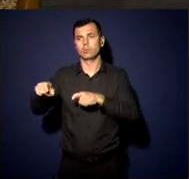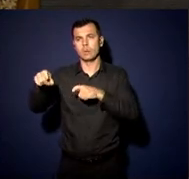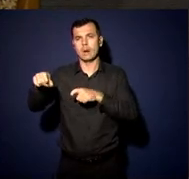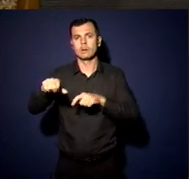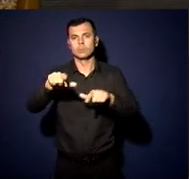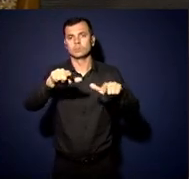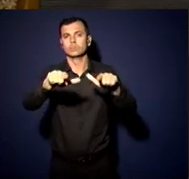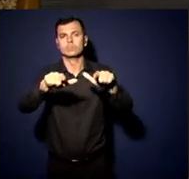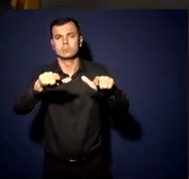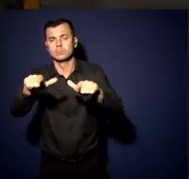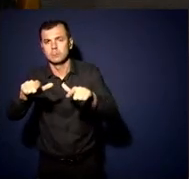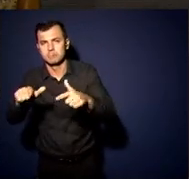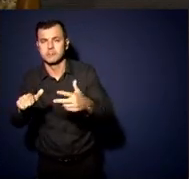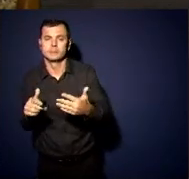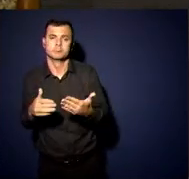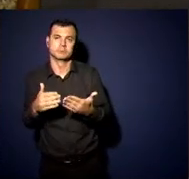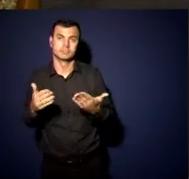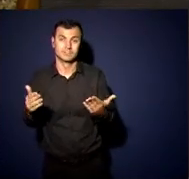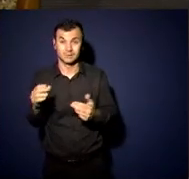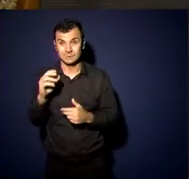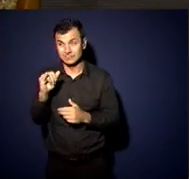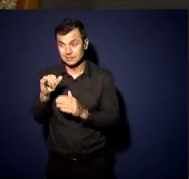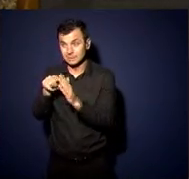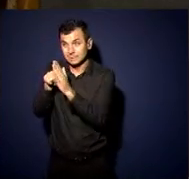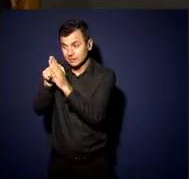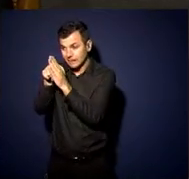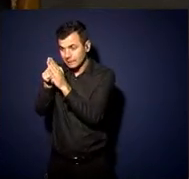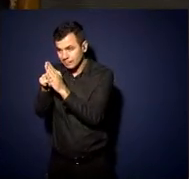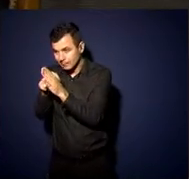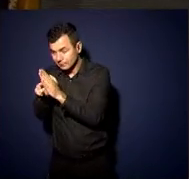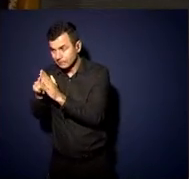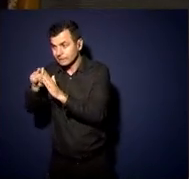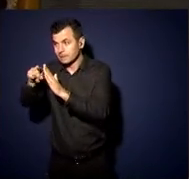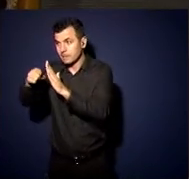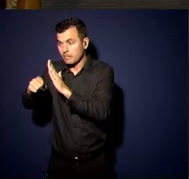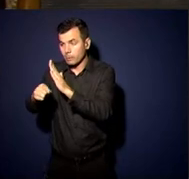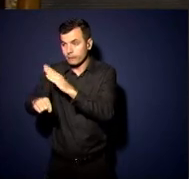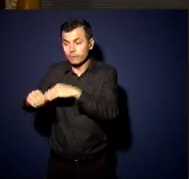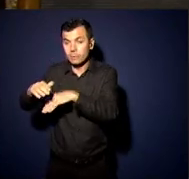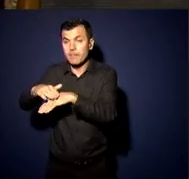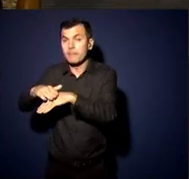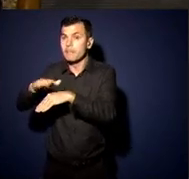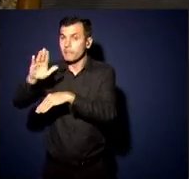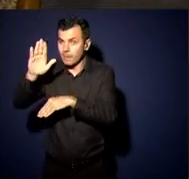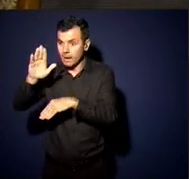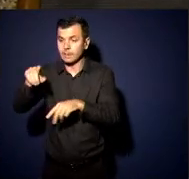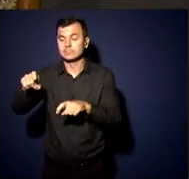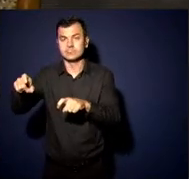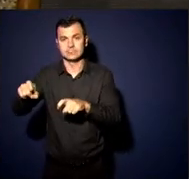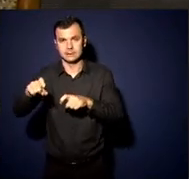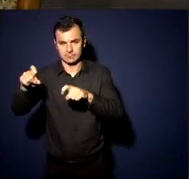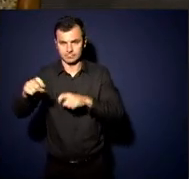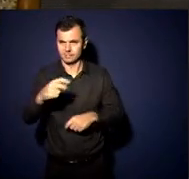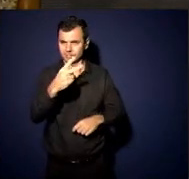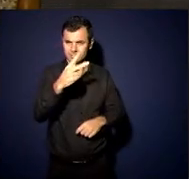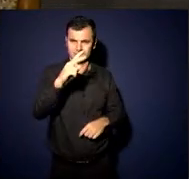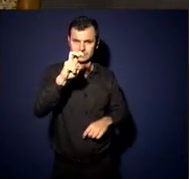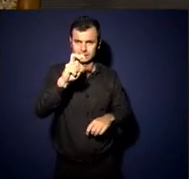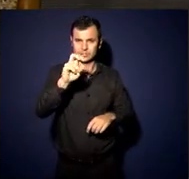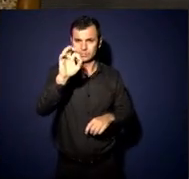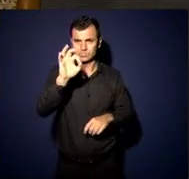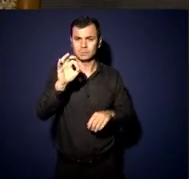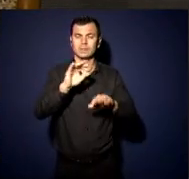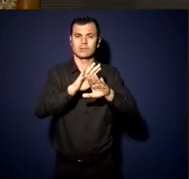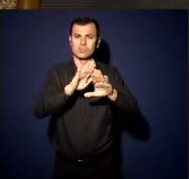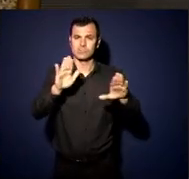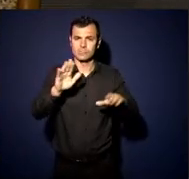é capaz de uma análise um pouco mais fundamentalista mostrar que a participação do Agro no PIB é maior do que 25%.